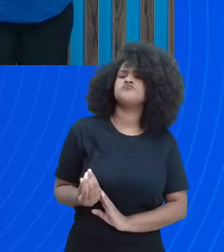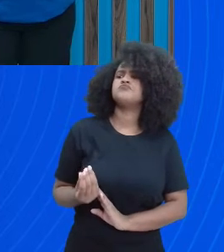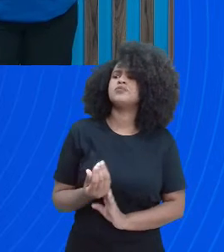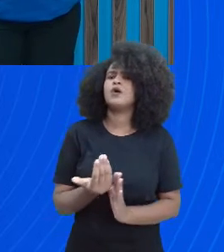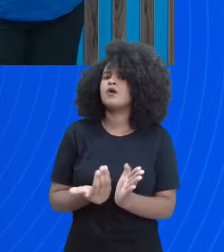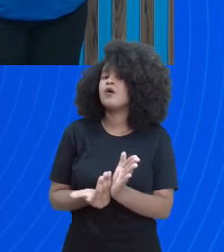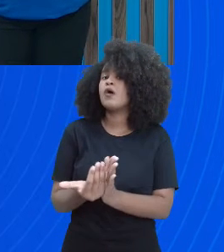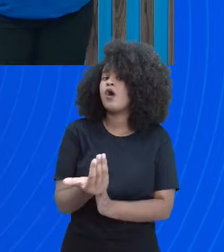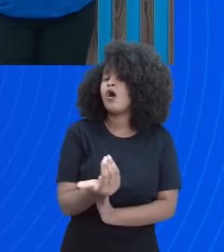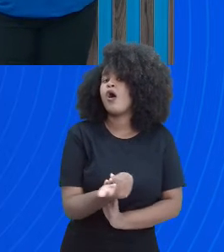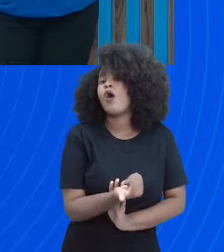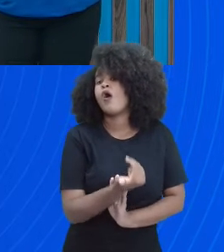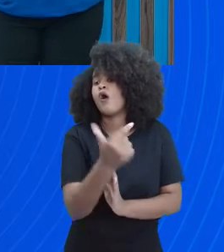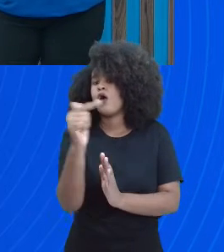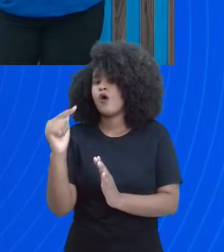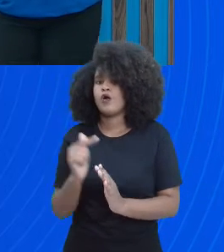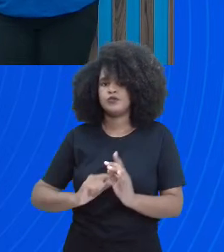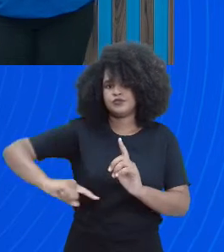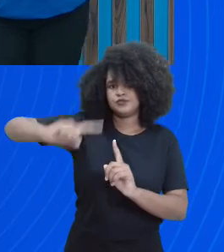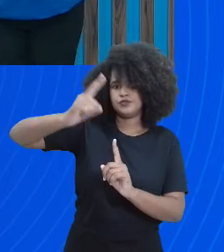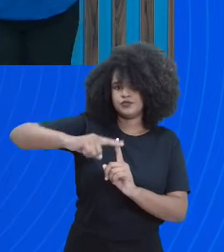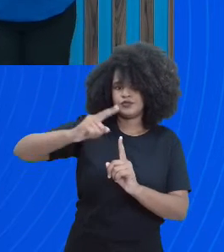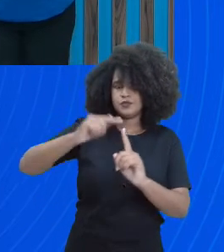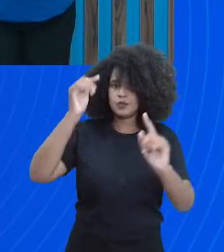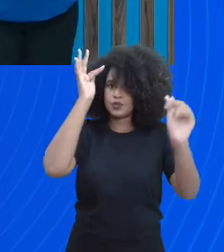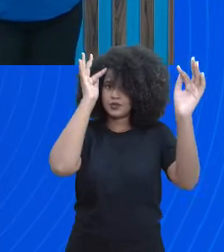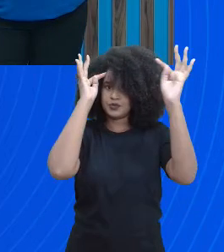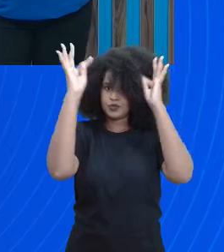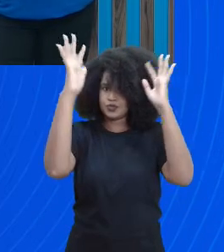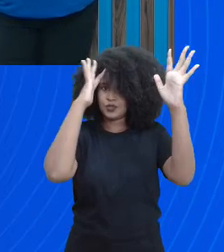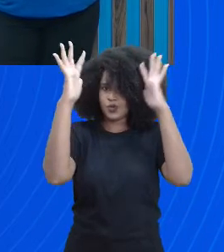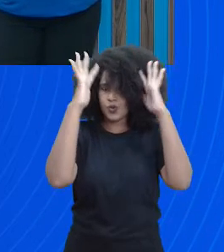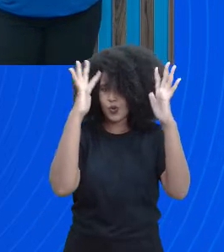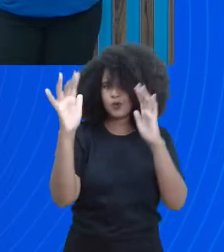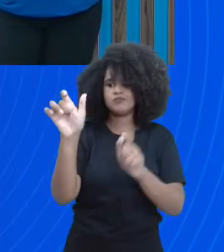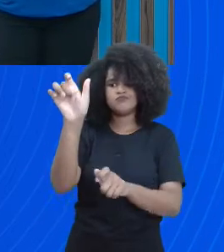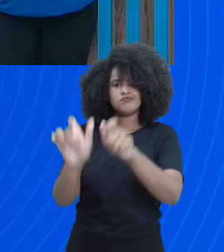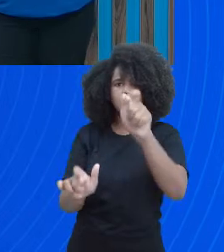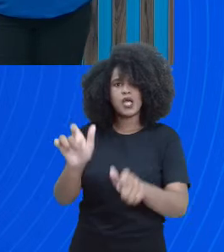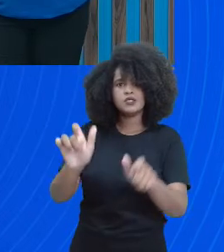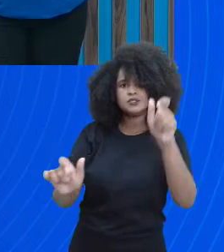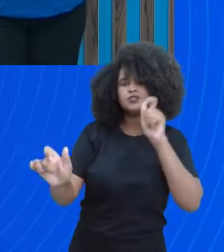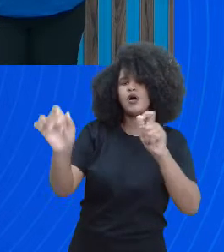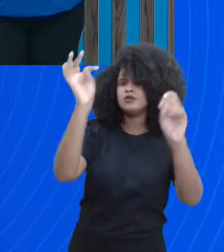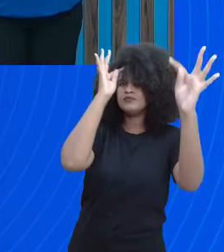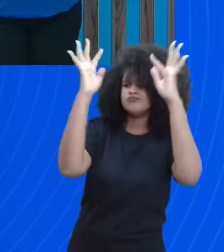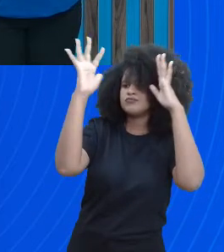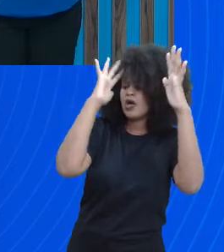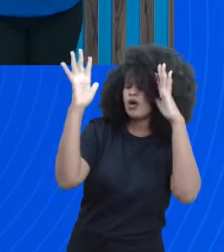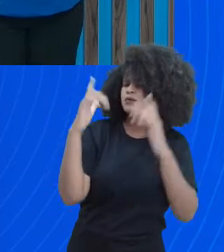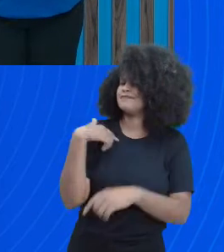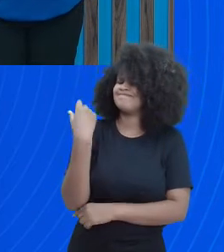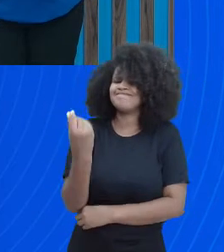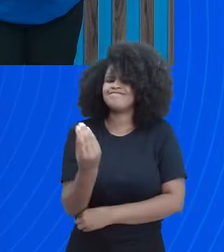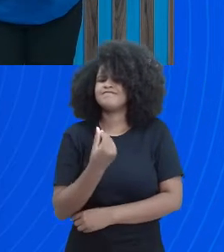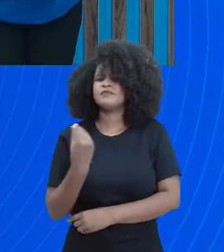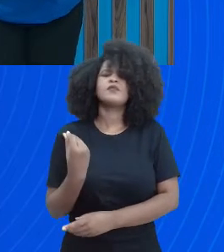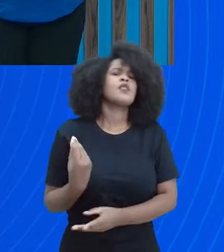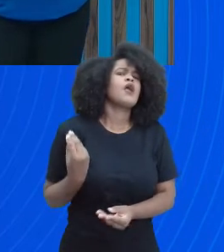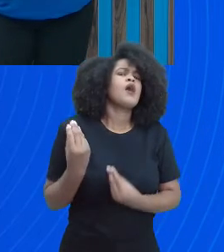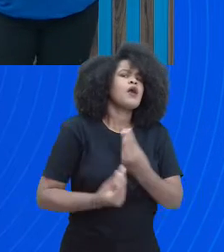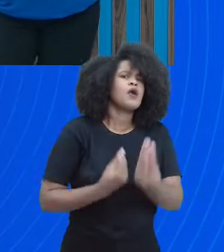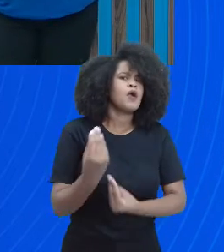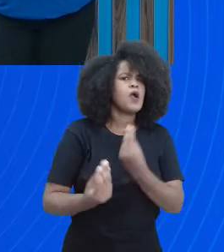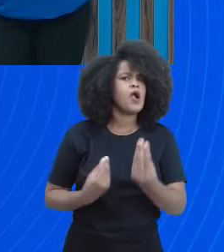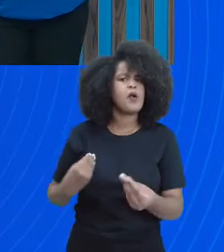vir outra vertente, né? Outro grupo de pensadores que começaram a falar assim, gente, como é que pode, né?